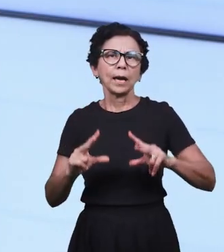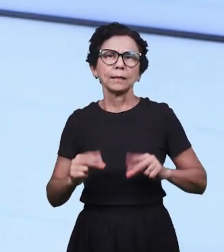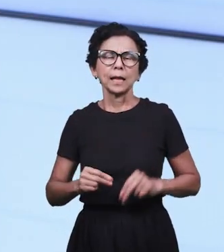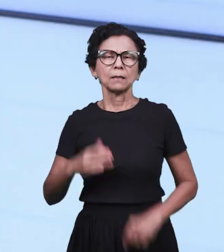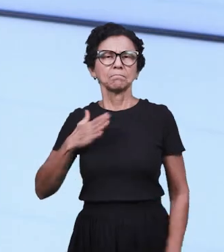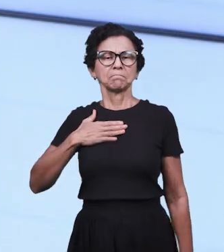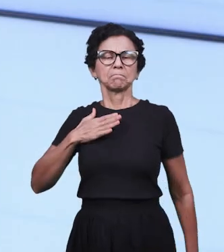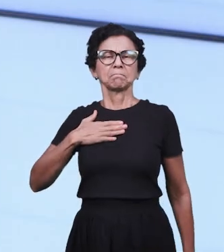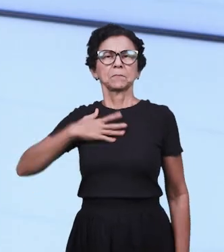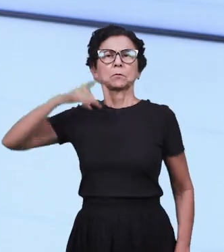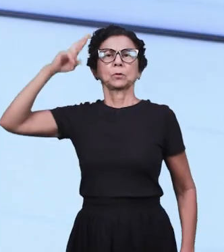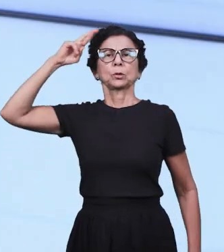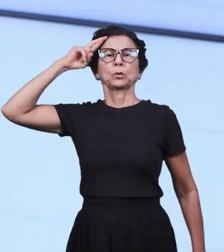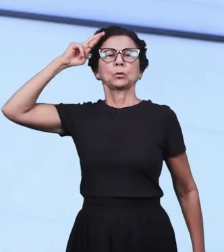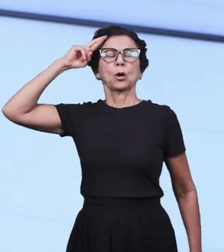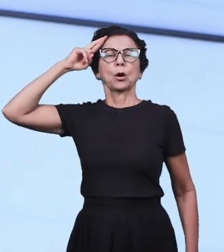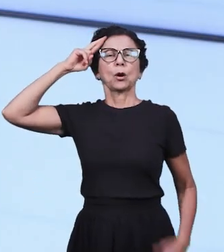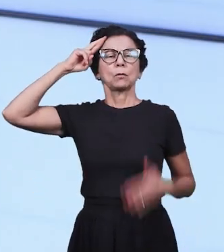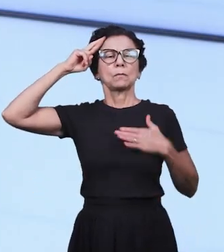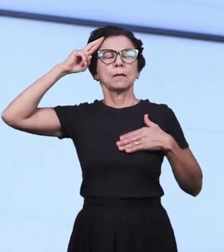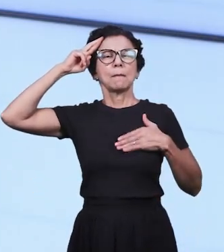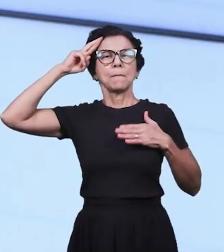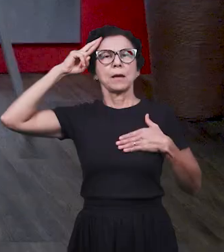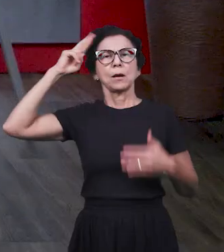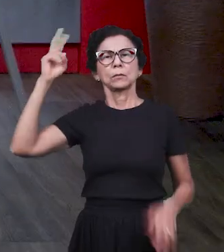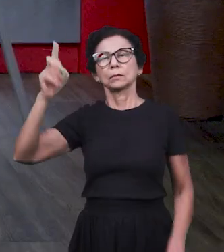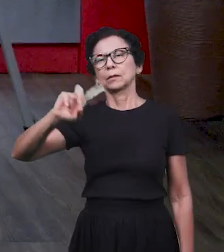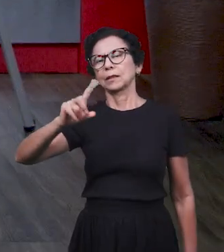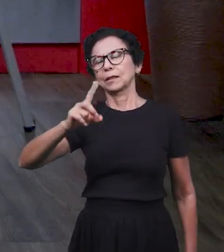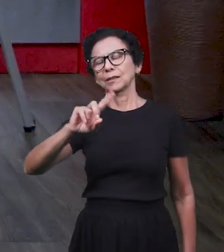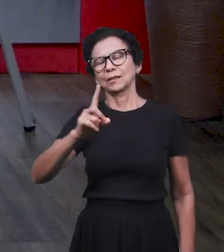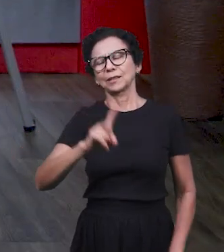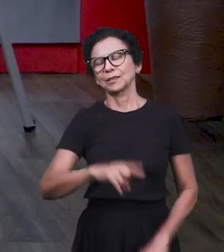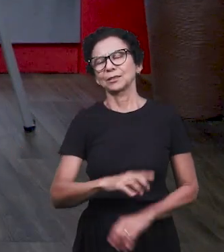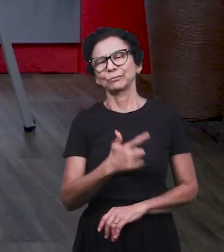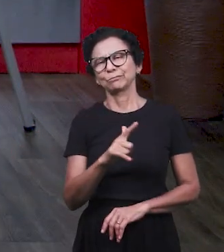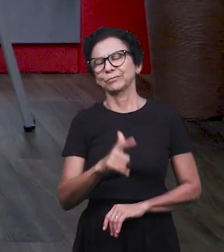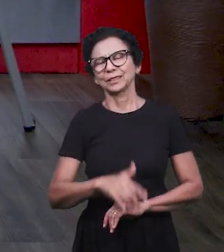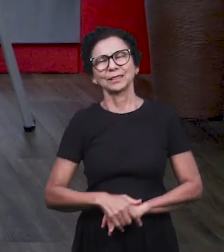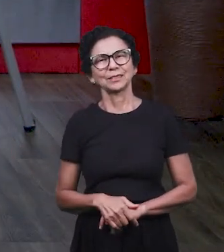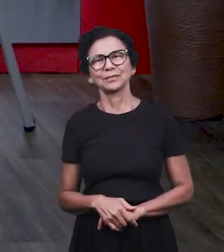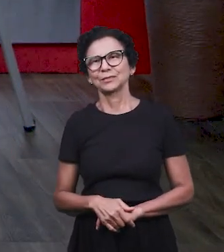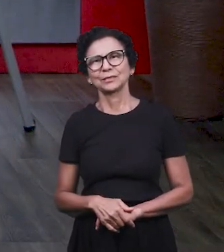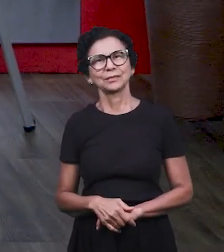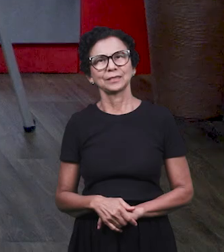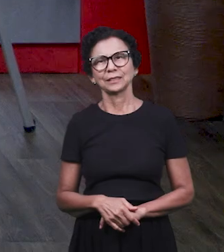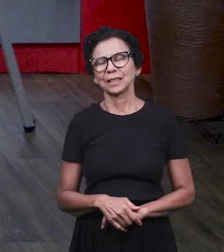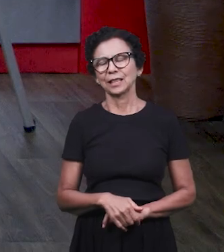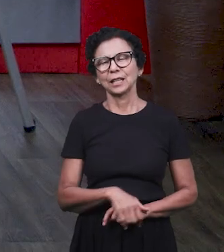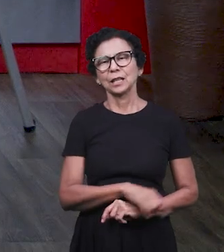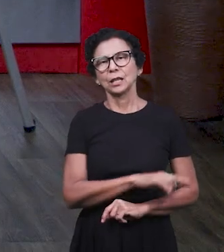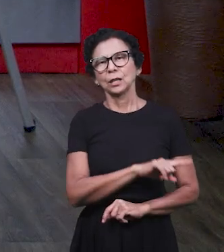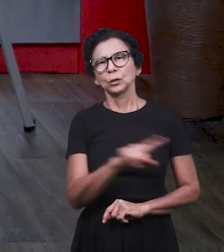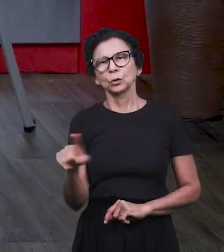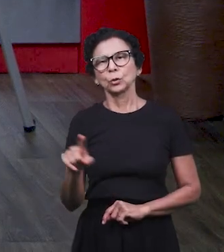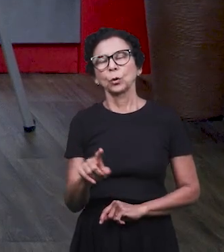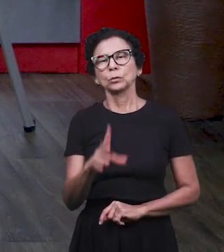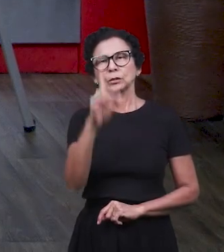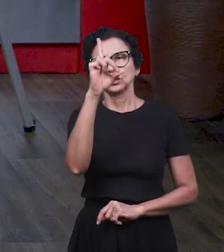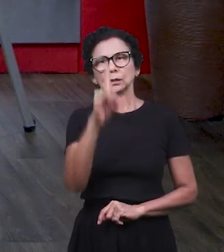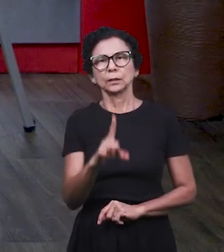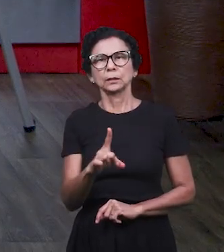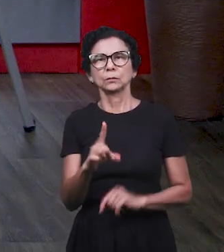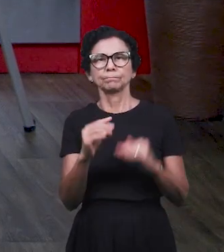como proprietário, por alguma razão. Não existe, não existe um herdeiro com mais direitos do que o outro. Exatamente, não